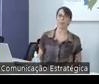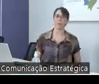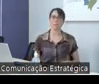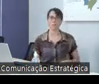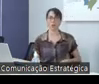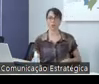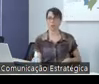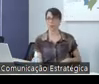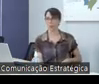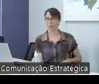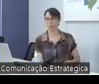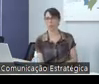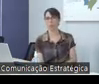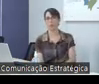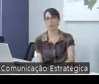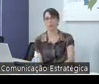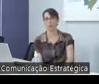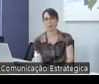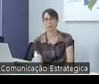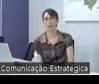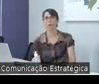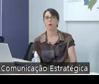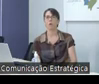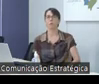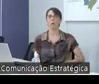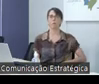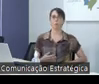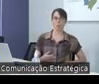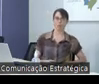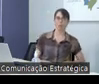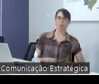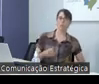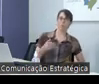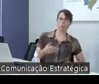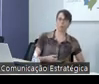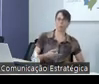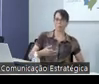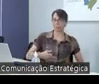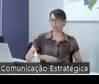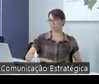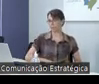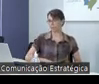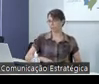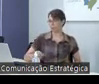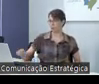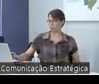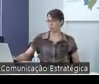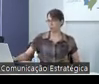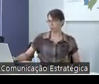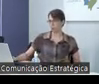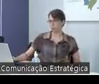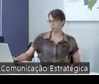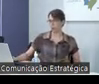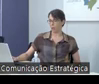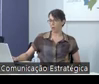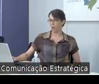nos locais que têm grandes ambulatórios né que acompanha leite de Pediatria como Emílio Ribas por exemplo Hospital das Clínicas